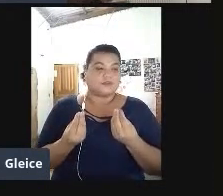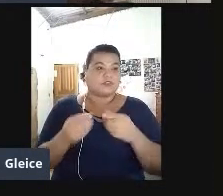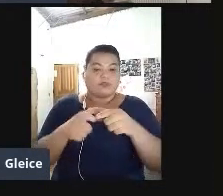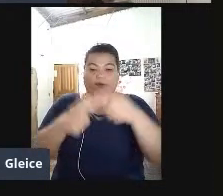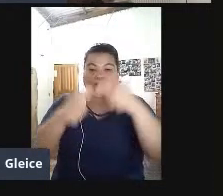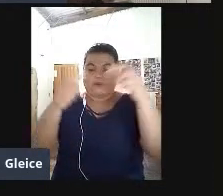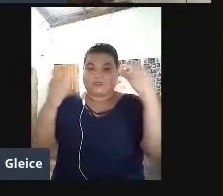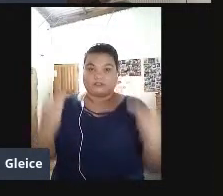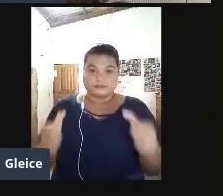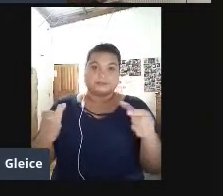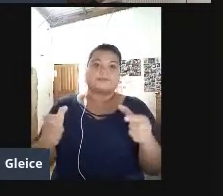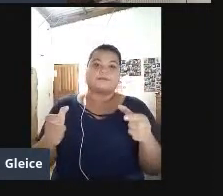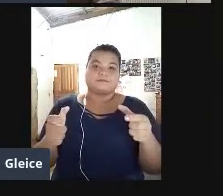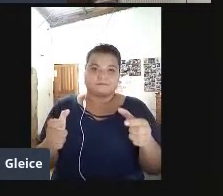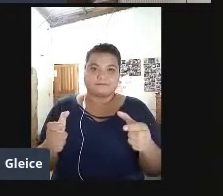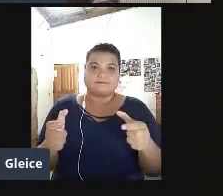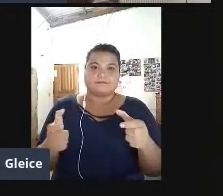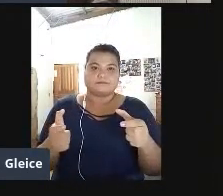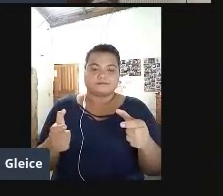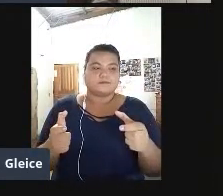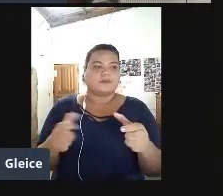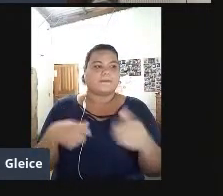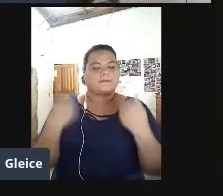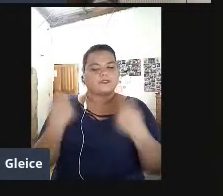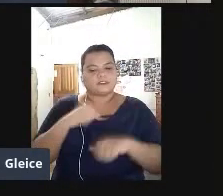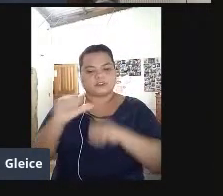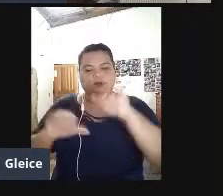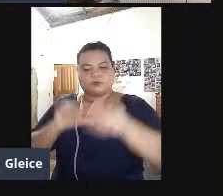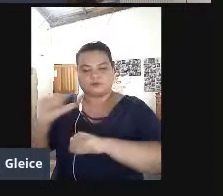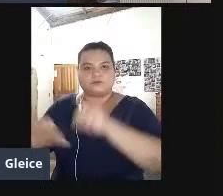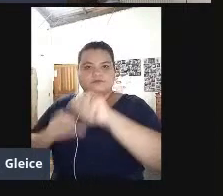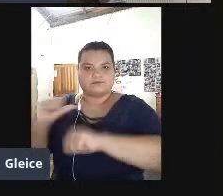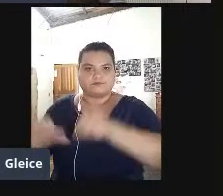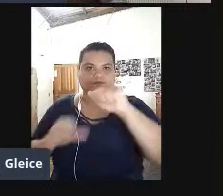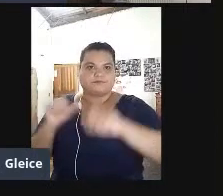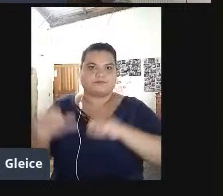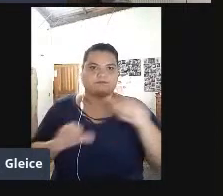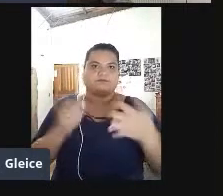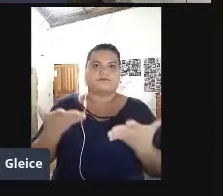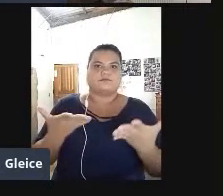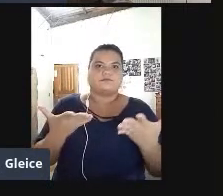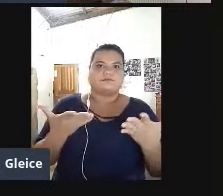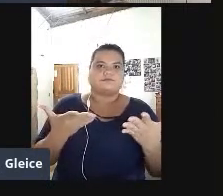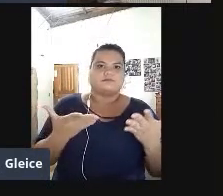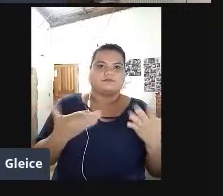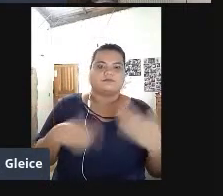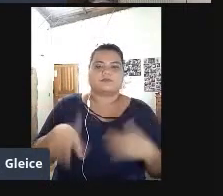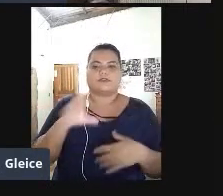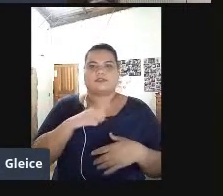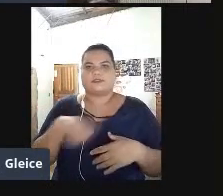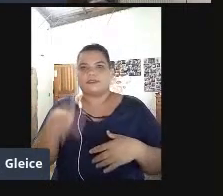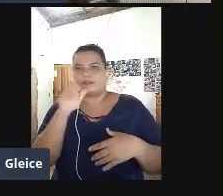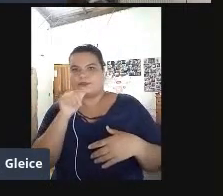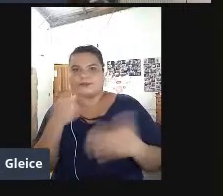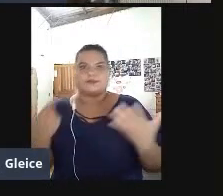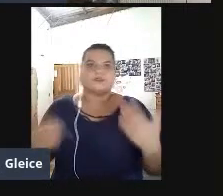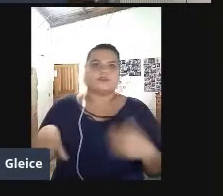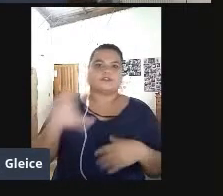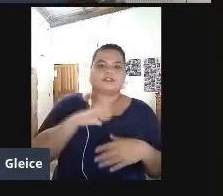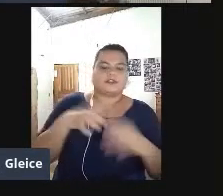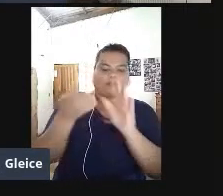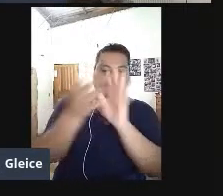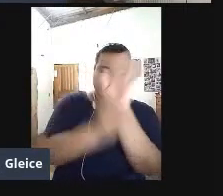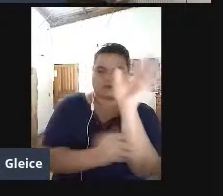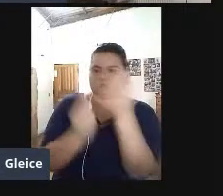de proteção individual utilizados. Então, a gente tem um capote impermeável, a gente tem capote para procedimento, luva para procedimento,